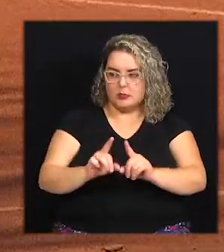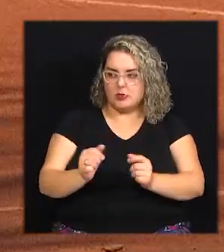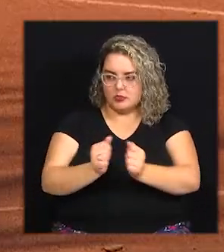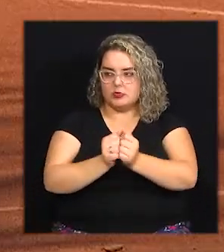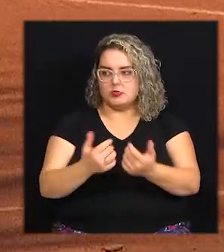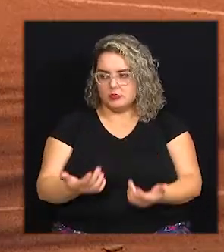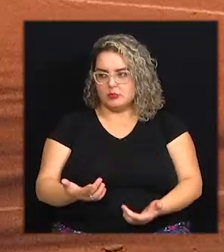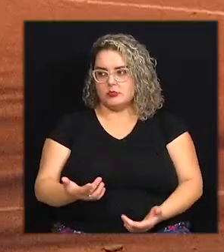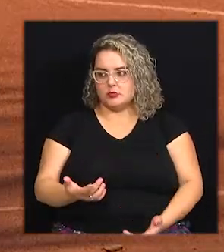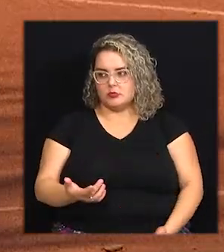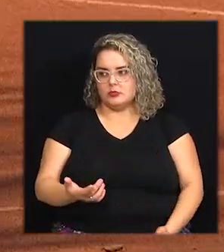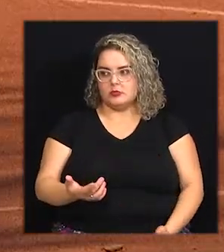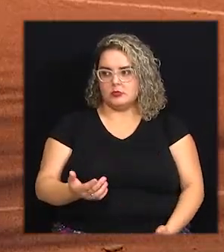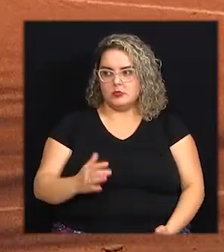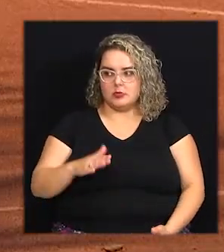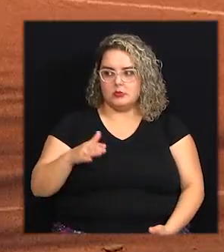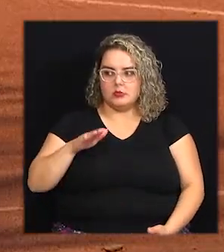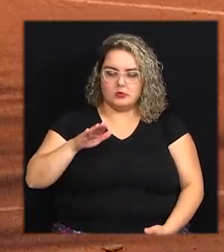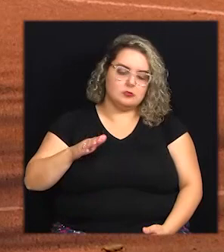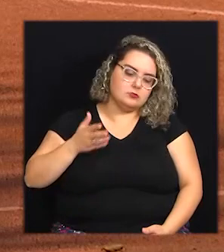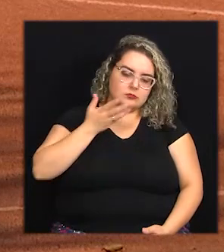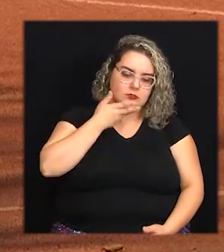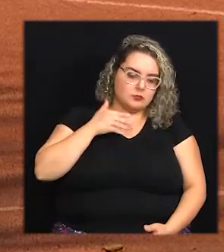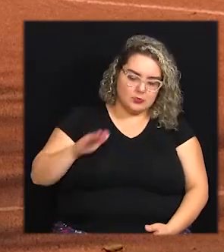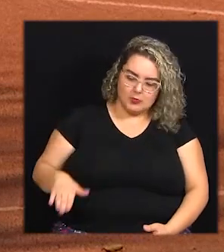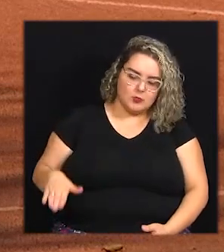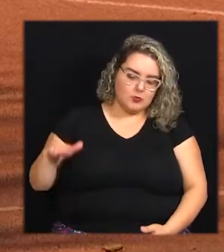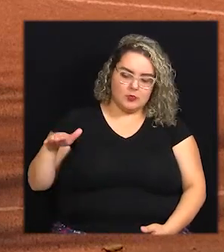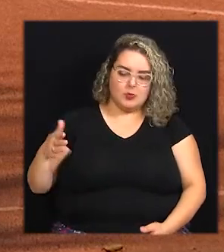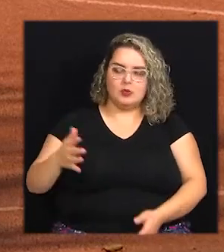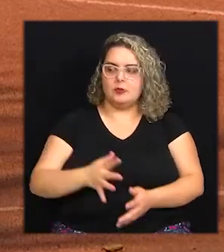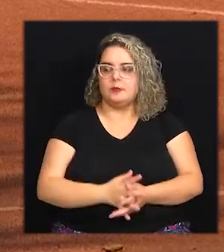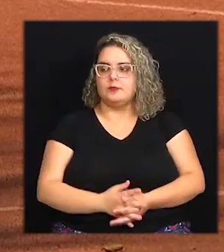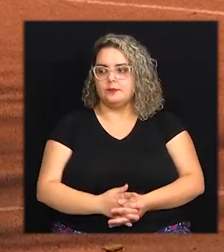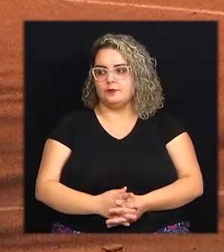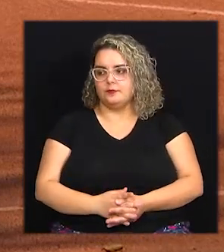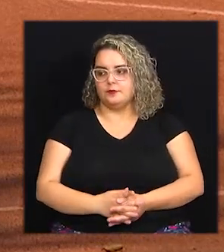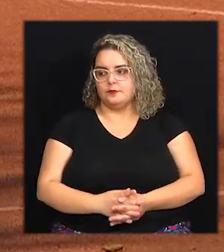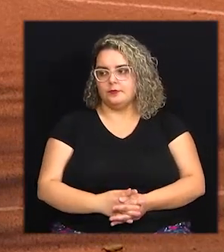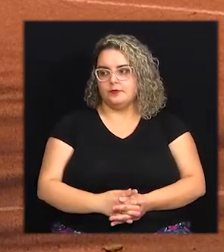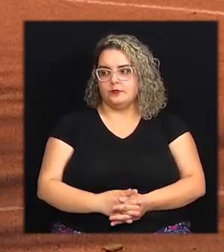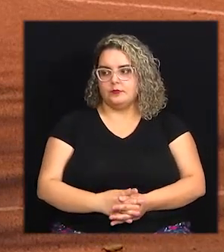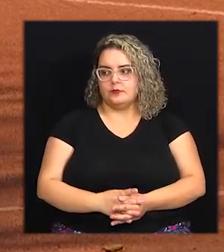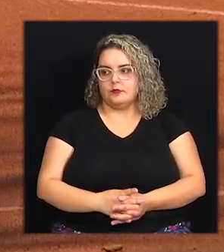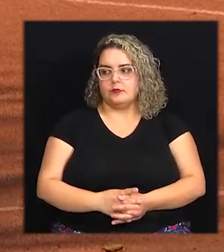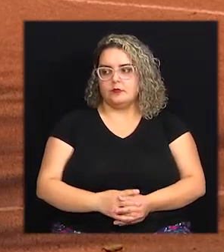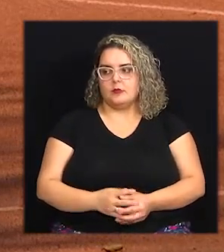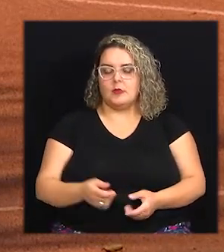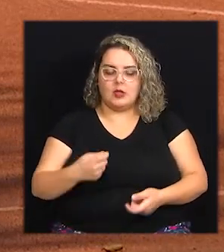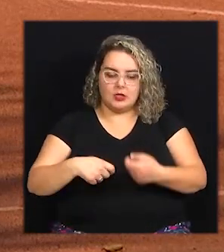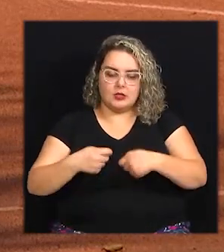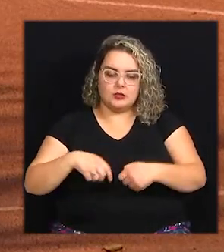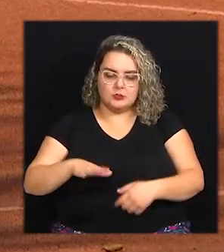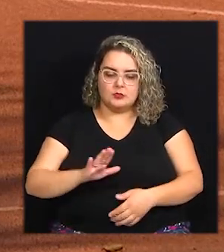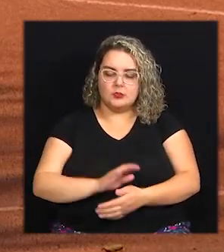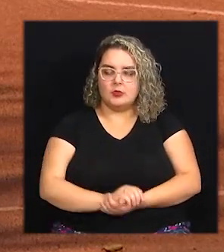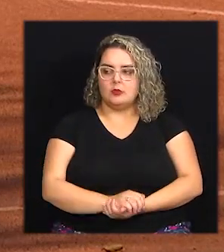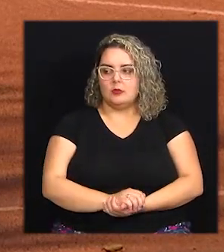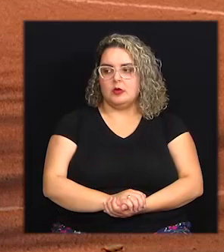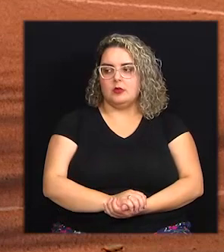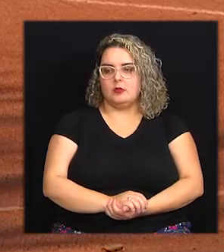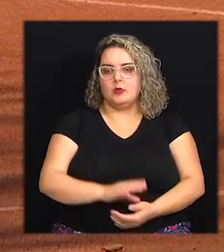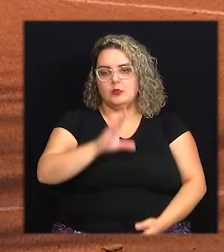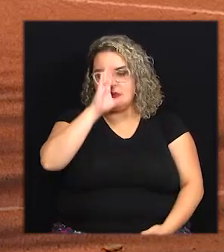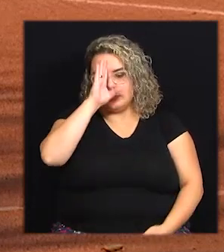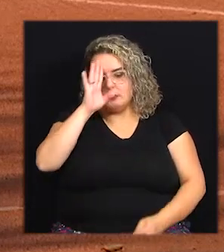comigo, sabe? E é o que tá comigo desde quando eu era mais novinho. Que é que ele meio que comanda, assim, sabe? É